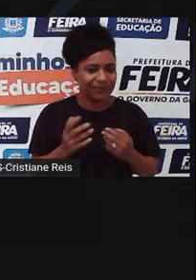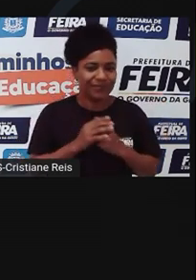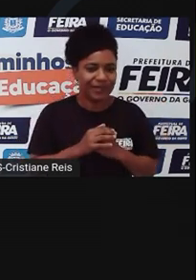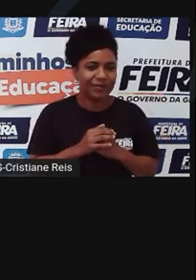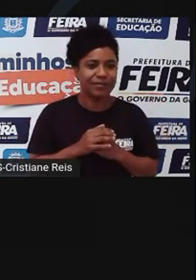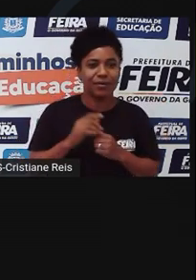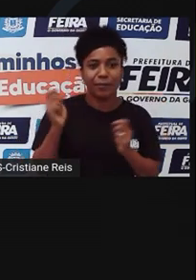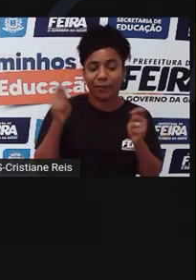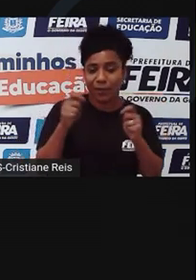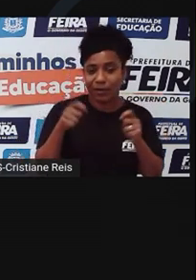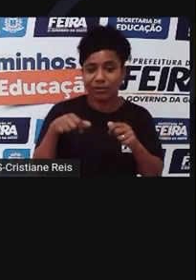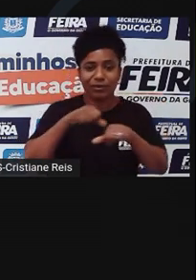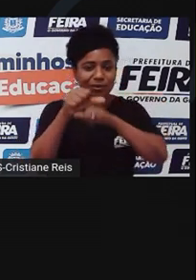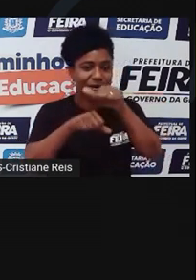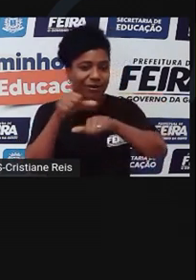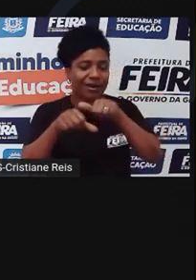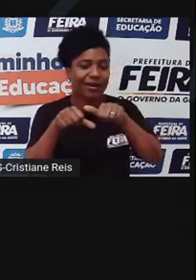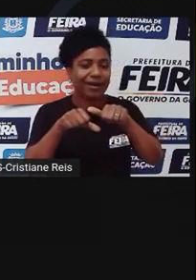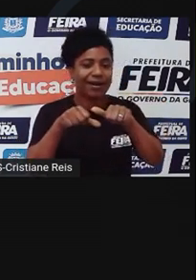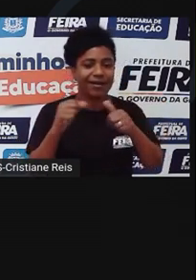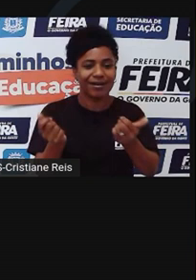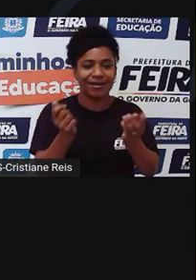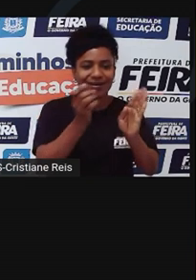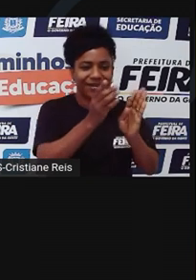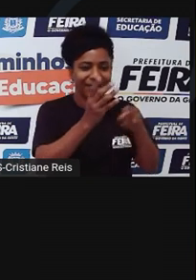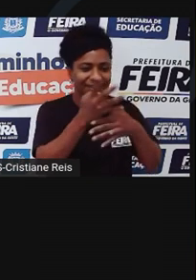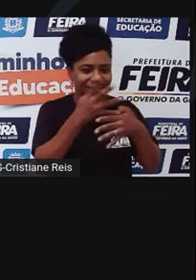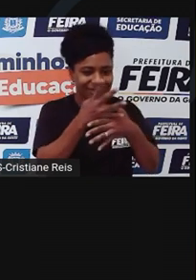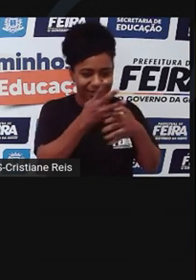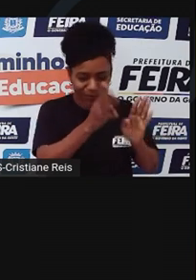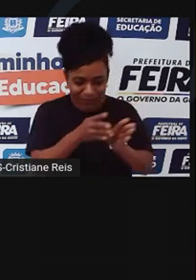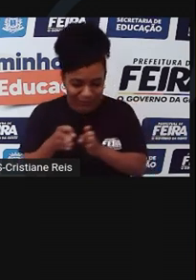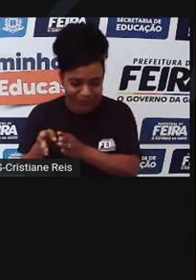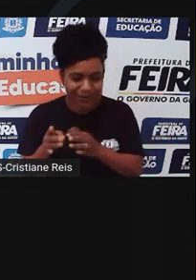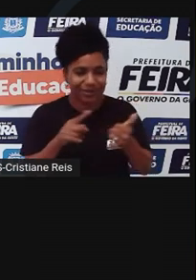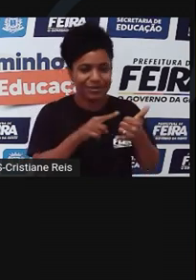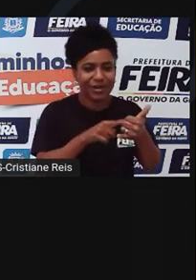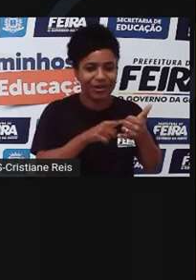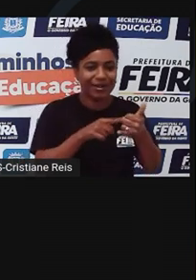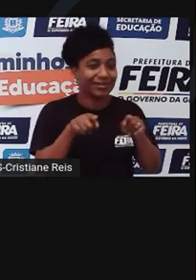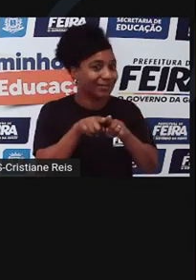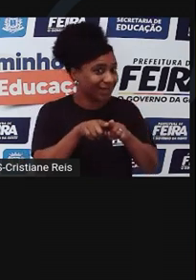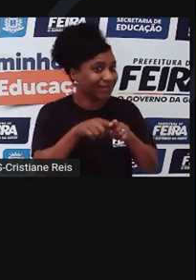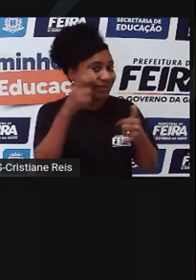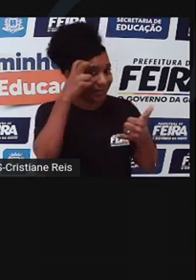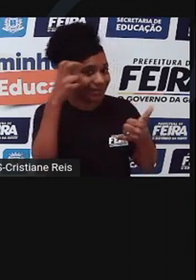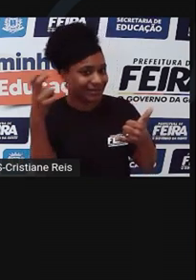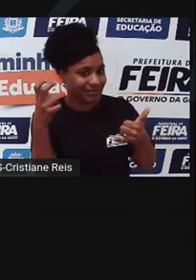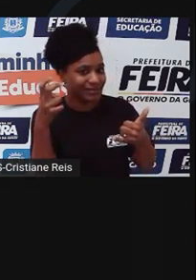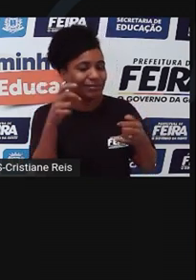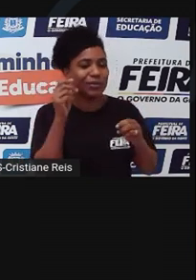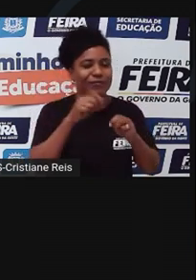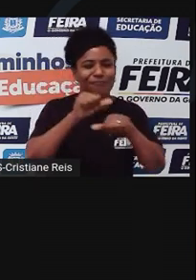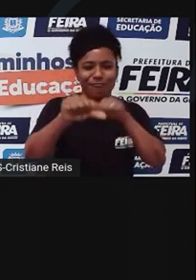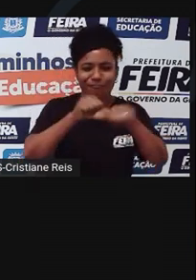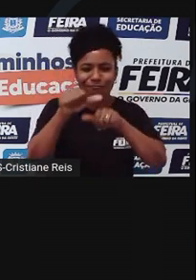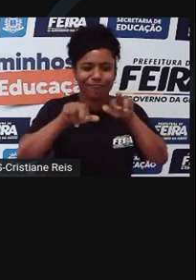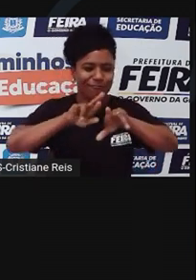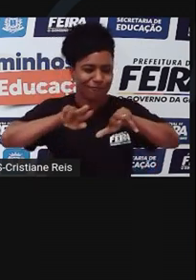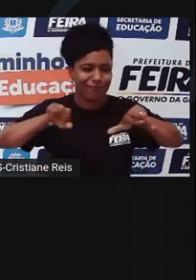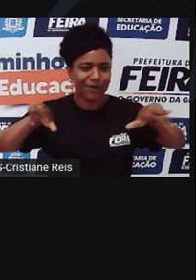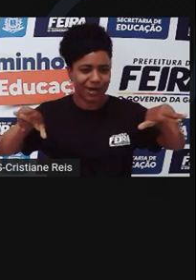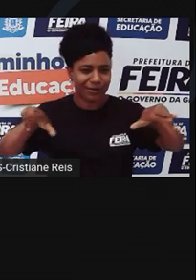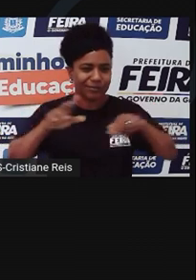de hardware e software que permitem que eles conectar à internet e realize várias outras funções quando falamos de cidades inteligentes